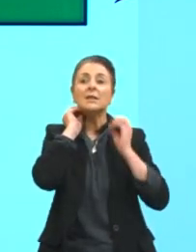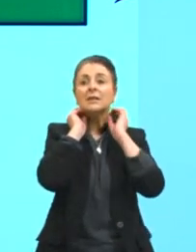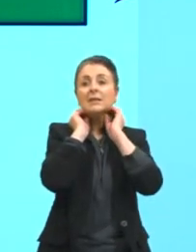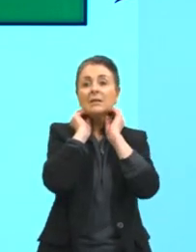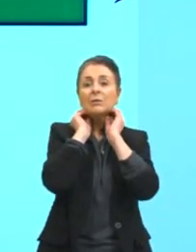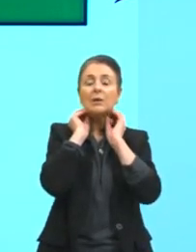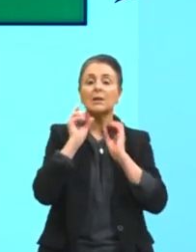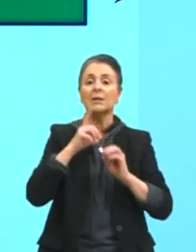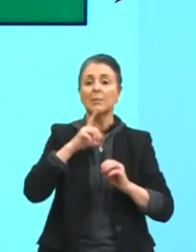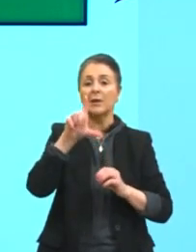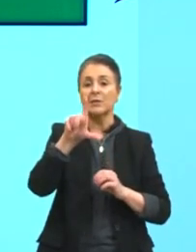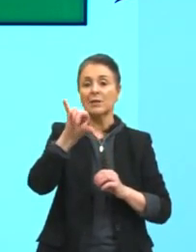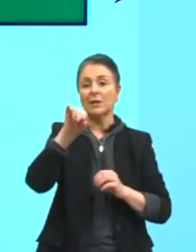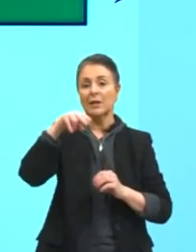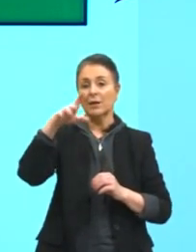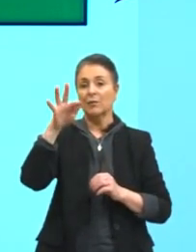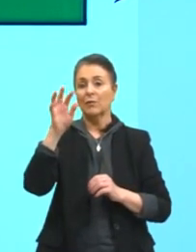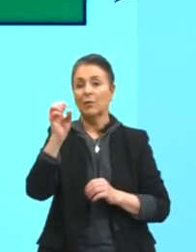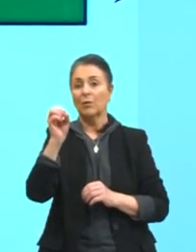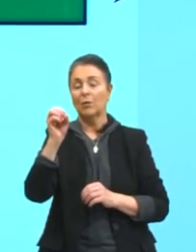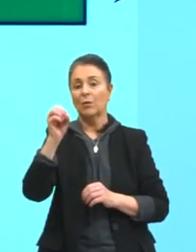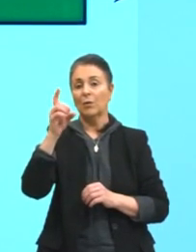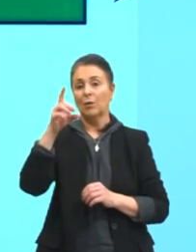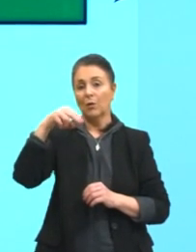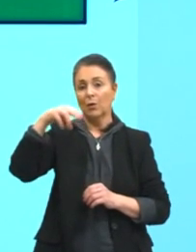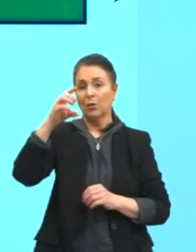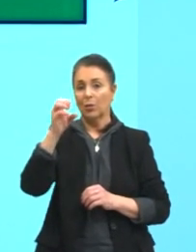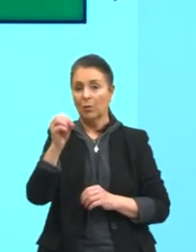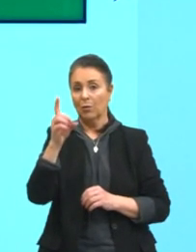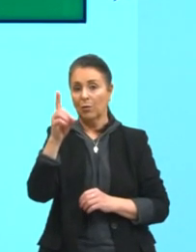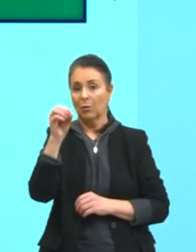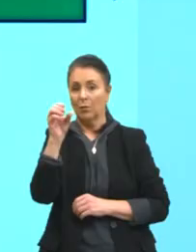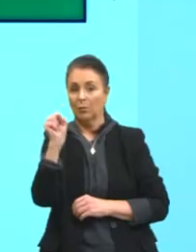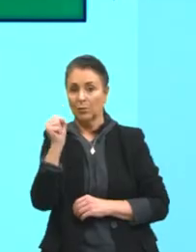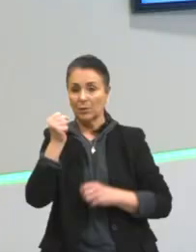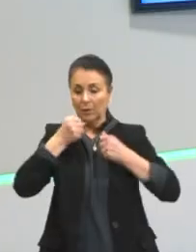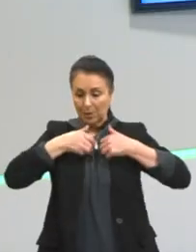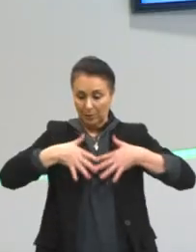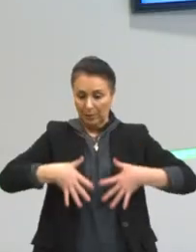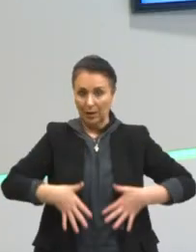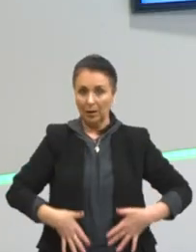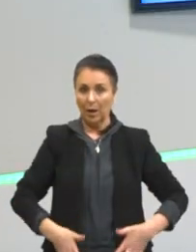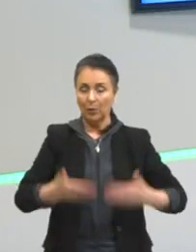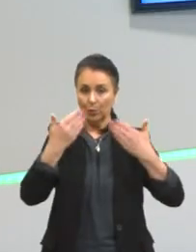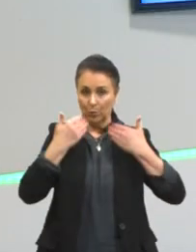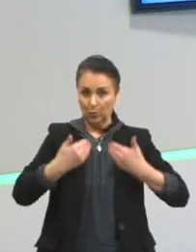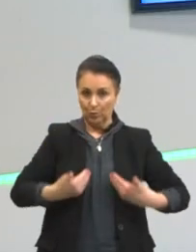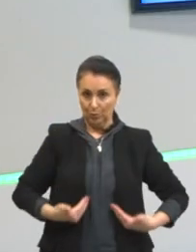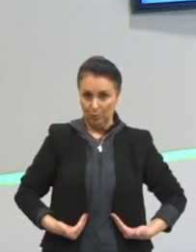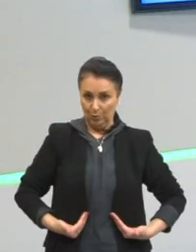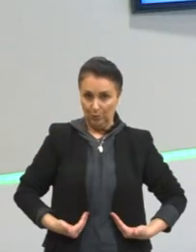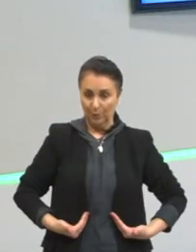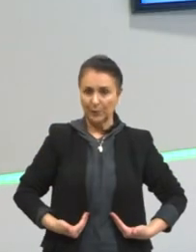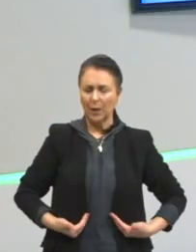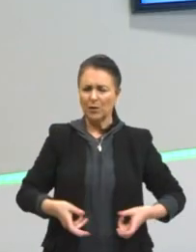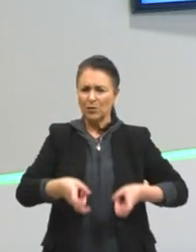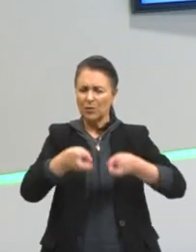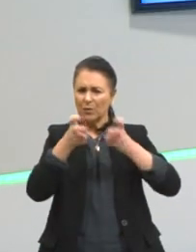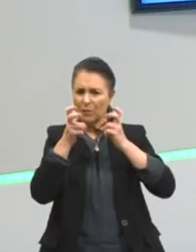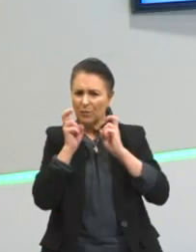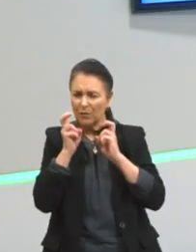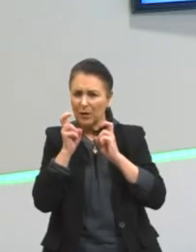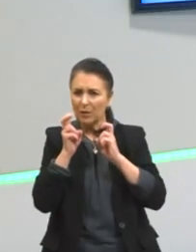linfonodos linfonodos eles estão espalhados por todo o corpo tá mas que a gente mais observa assim mas frequentemente